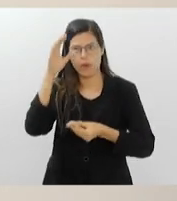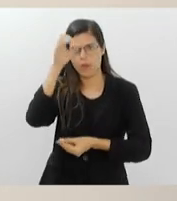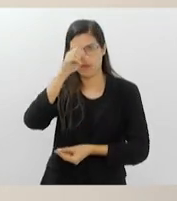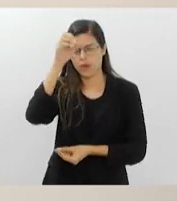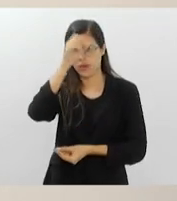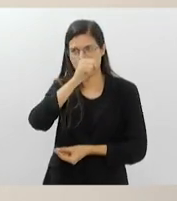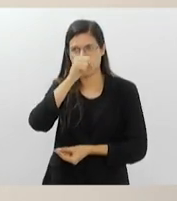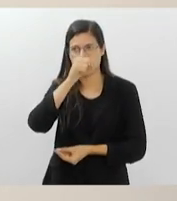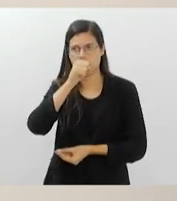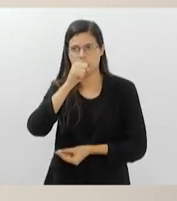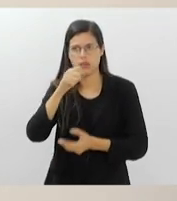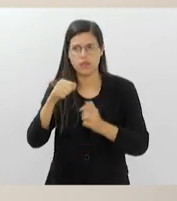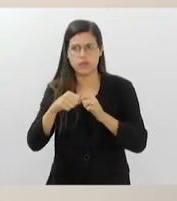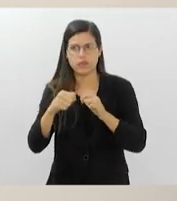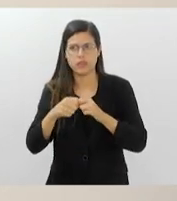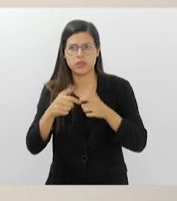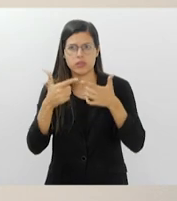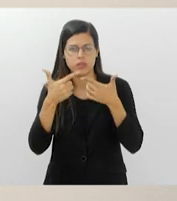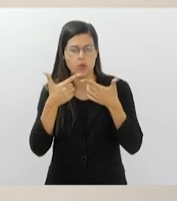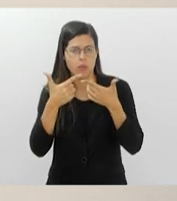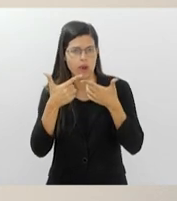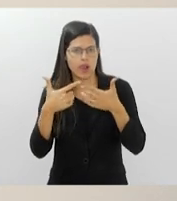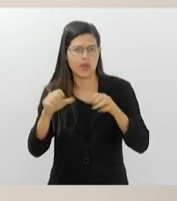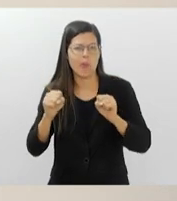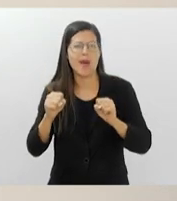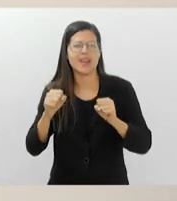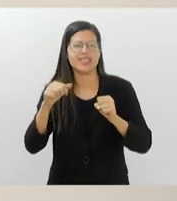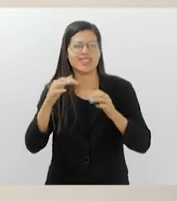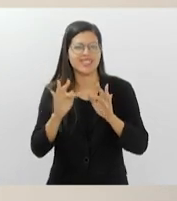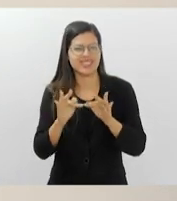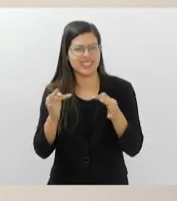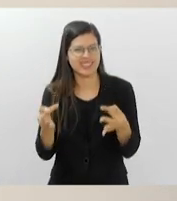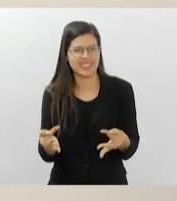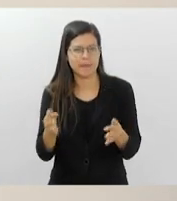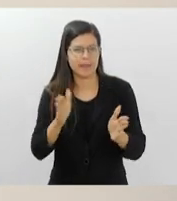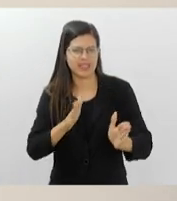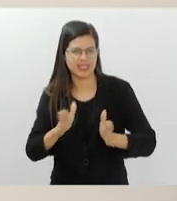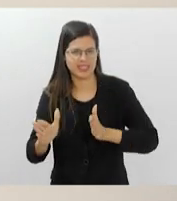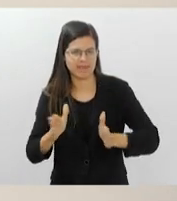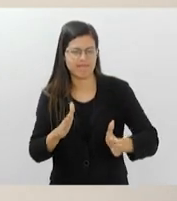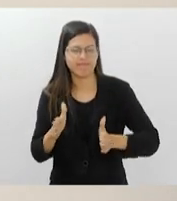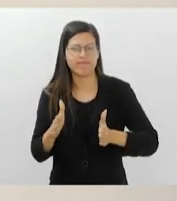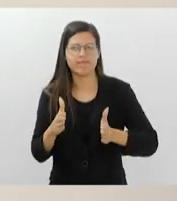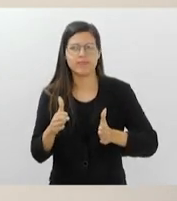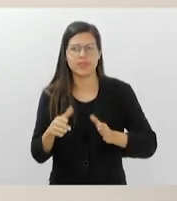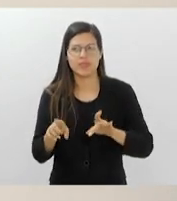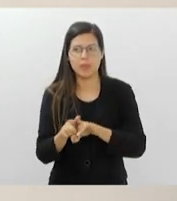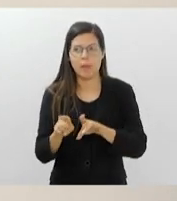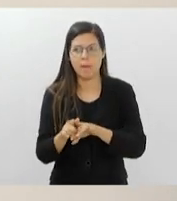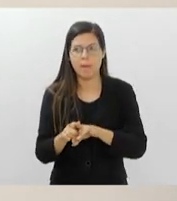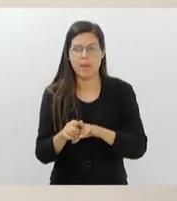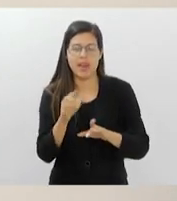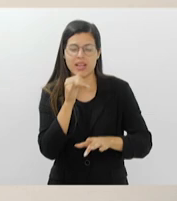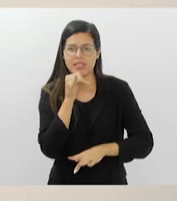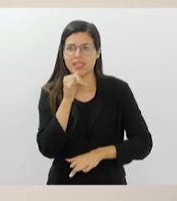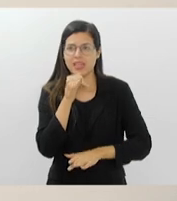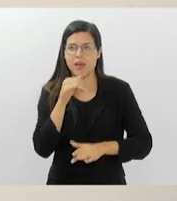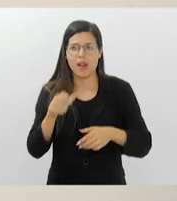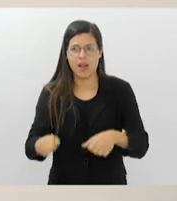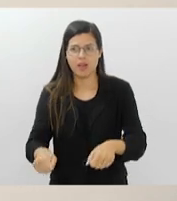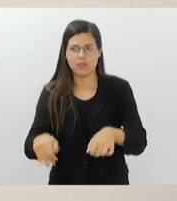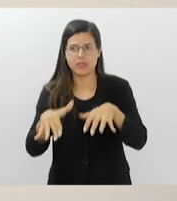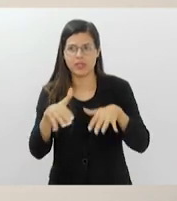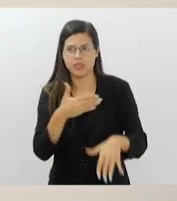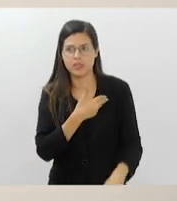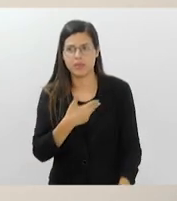eh como fazer uma linguagem simples e acessível e quebrar barreiras e deixar aqui esse exemplo né de que a audiência pública